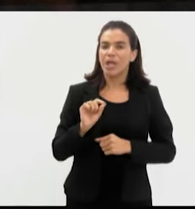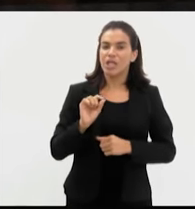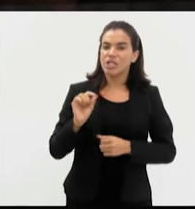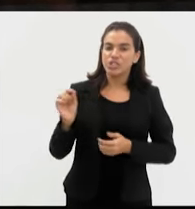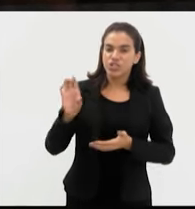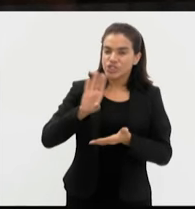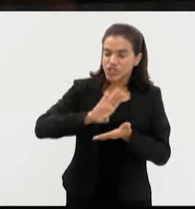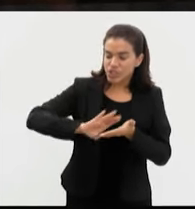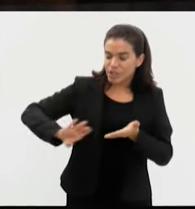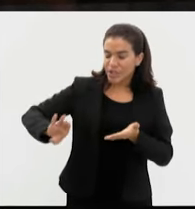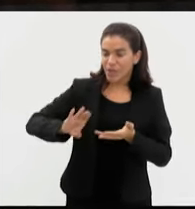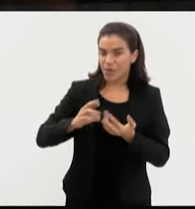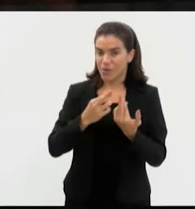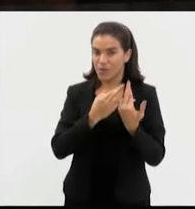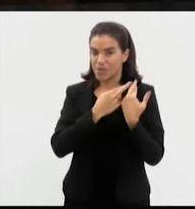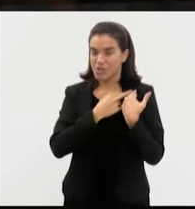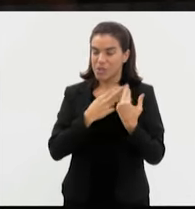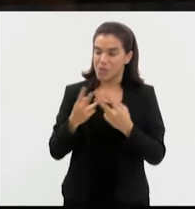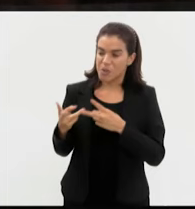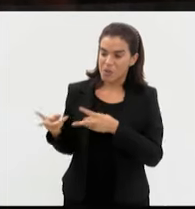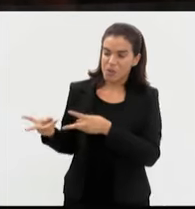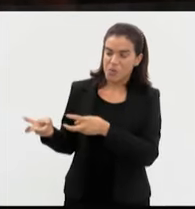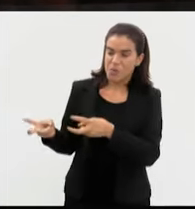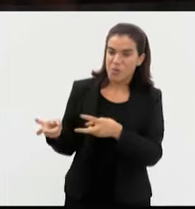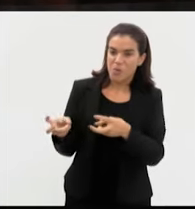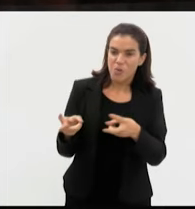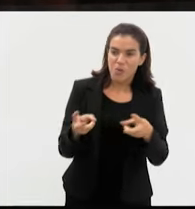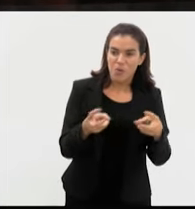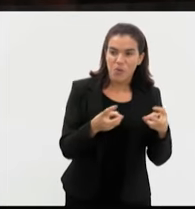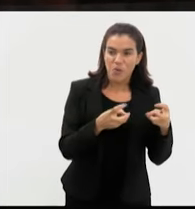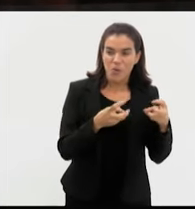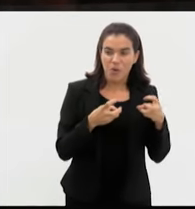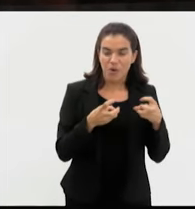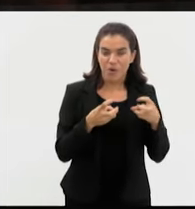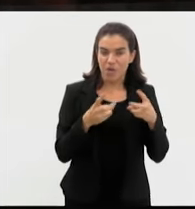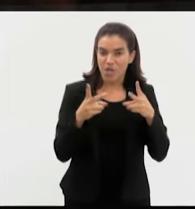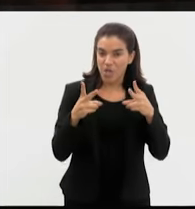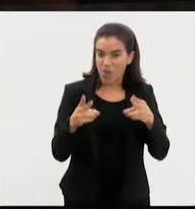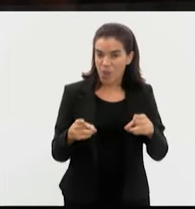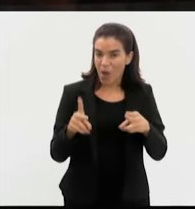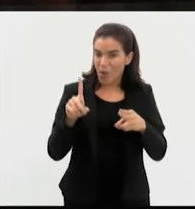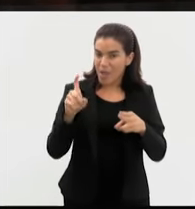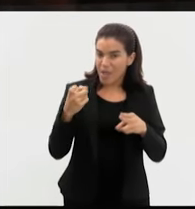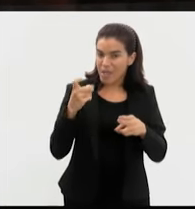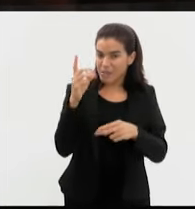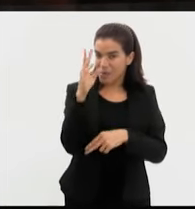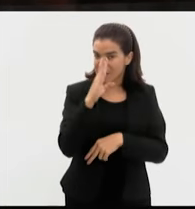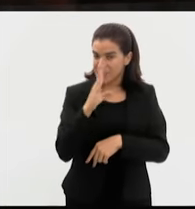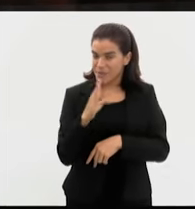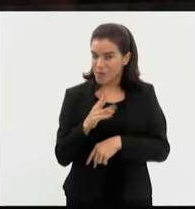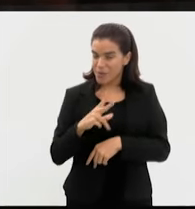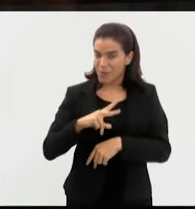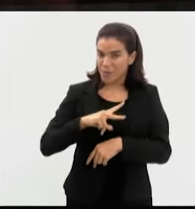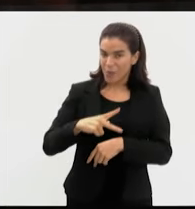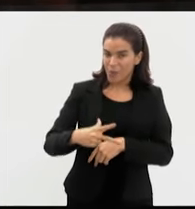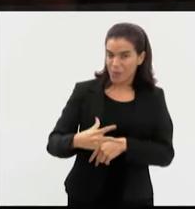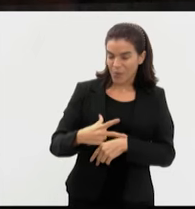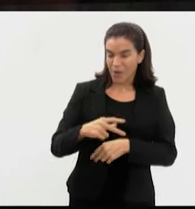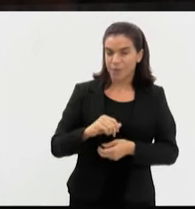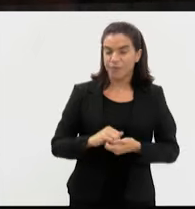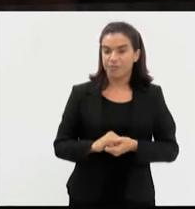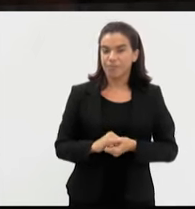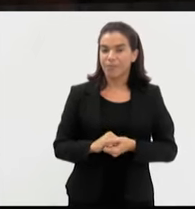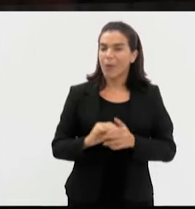colônia colônia de exploração como o Brasil foi de Portugal mas infelizmente os políticos muitas das vezes